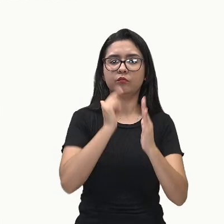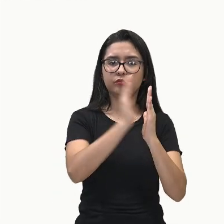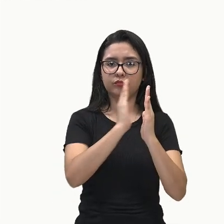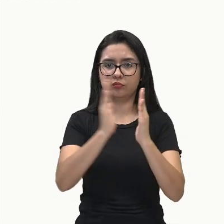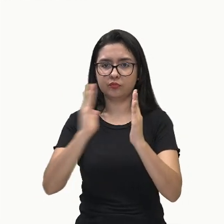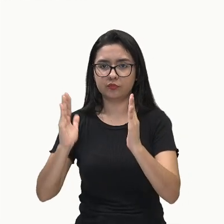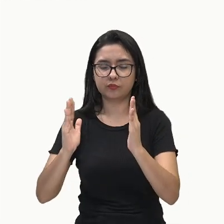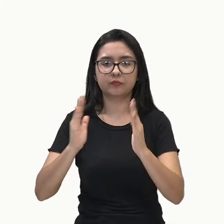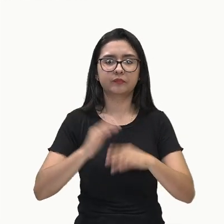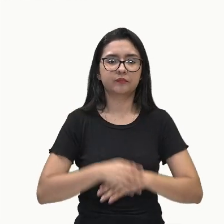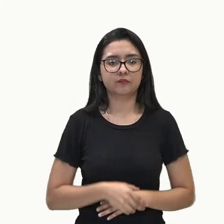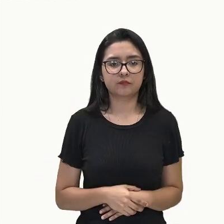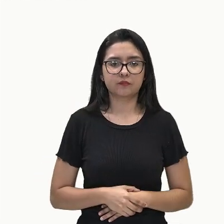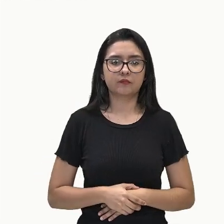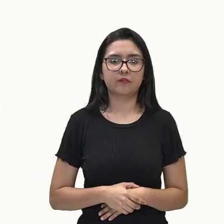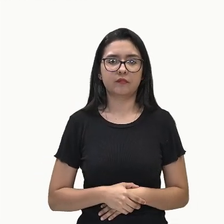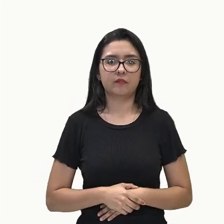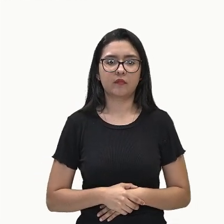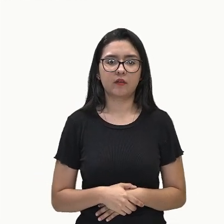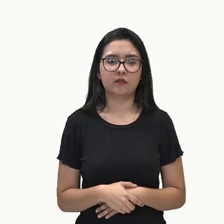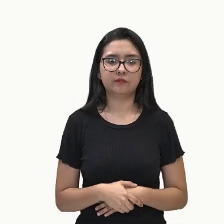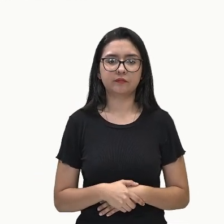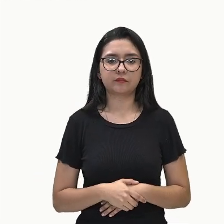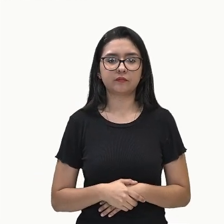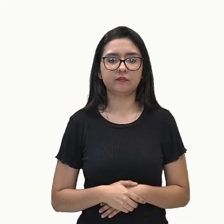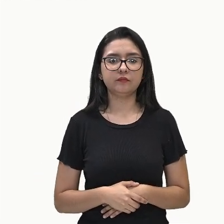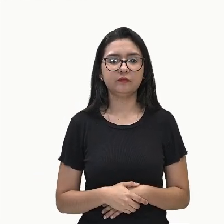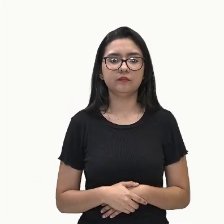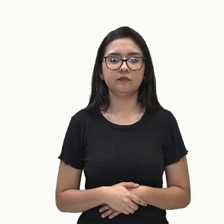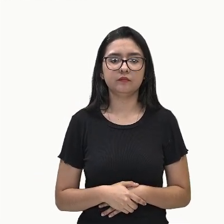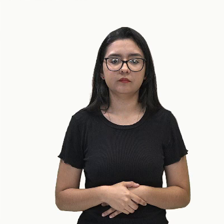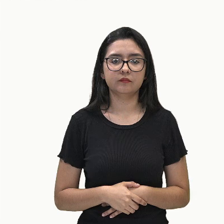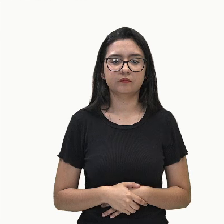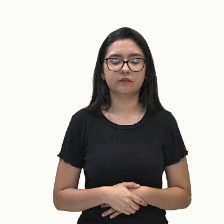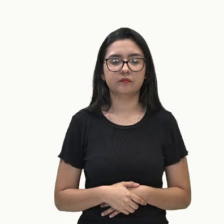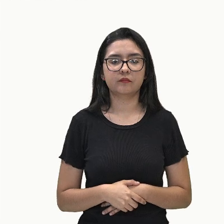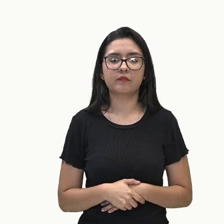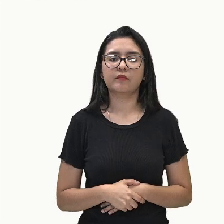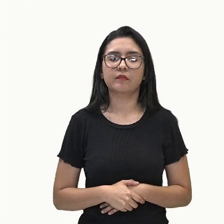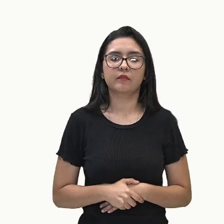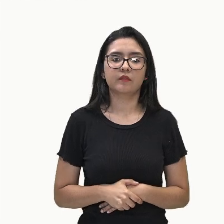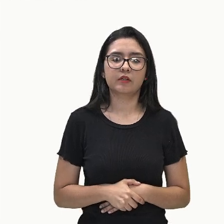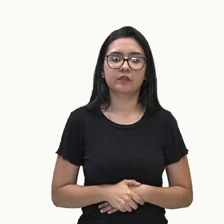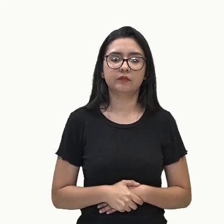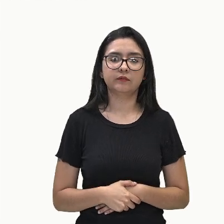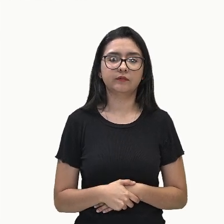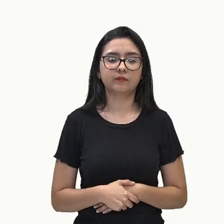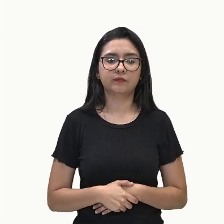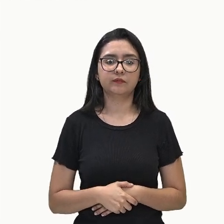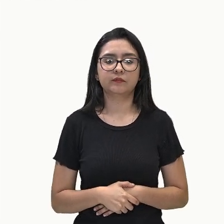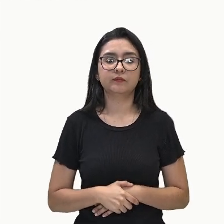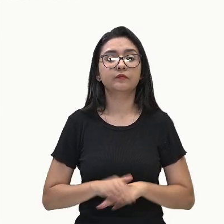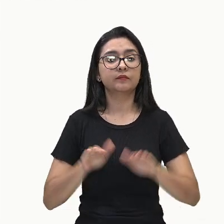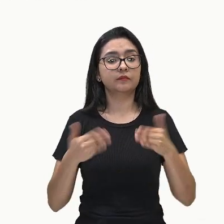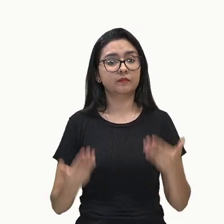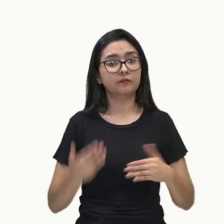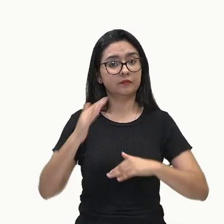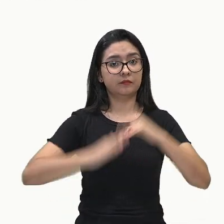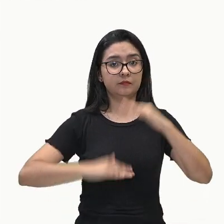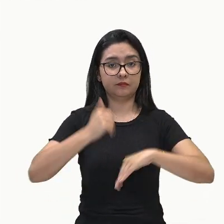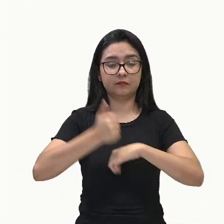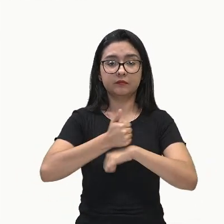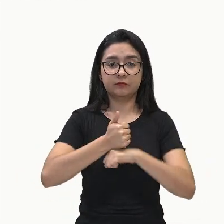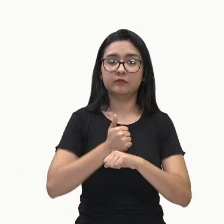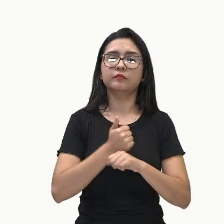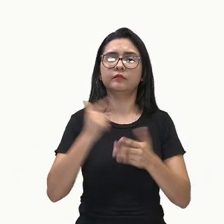biblioteca, manteniendo el orden de los livros, vídeos, discos, etc. Então, o bibliotecário